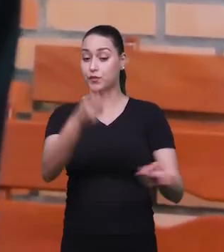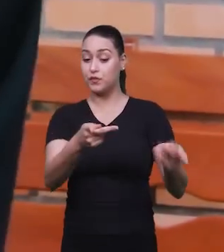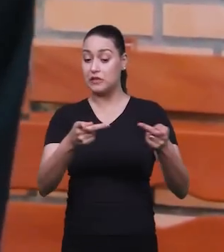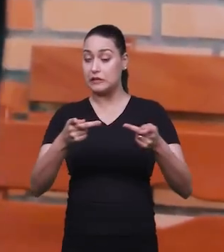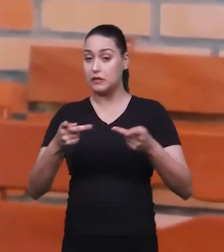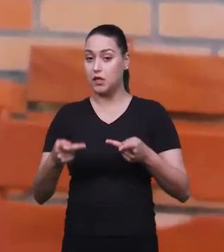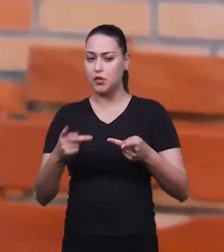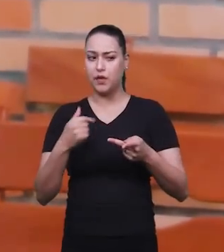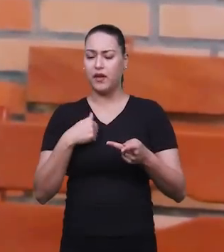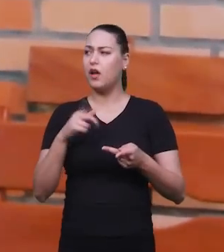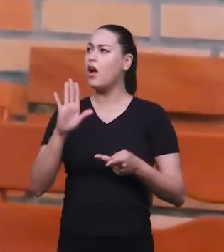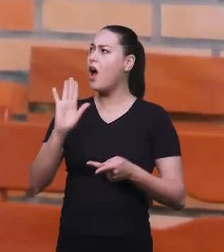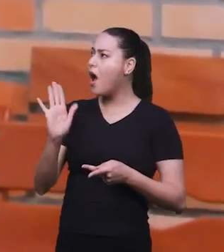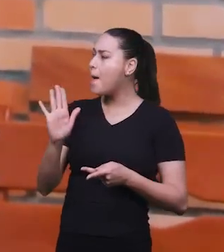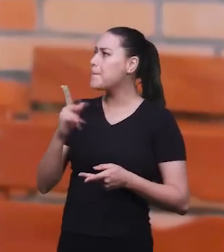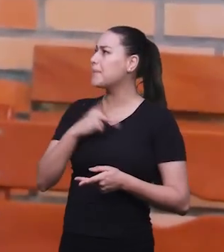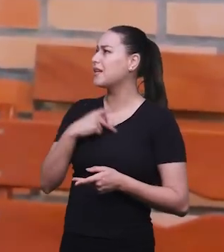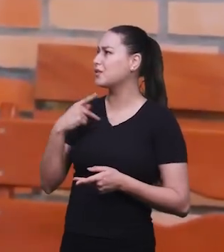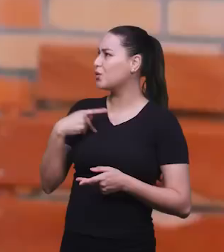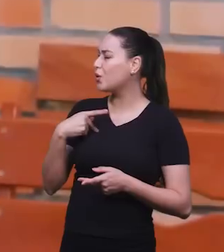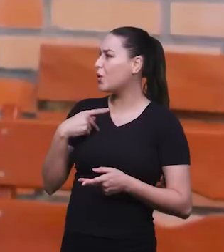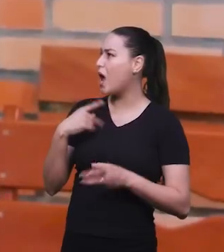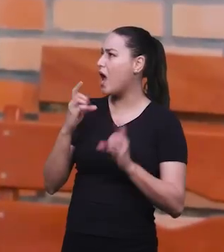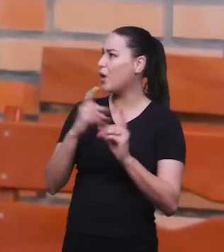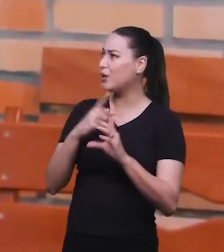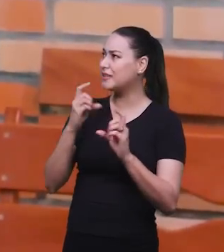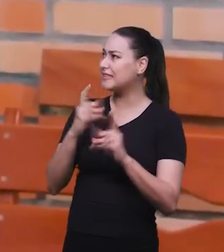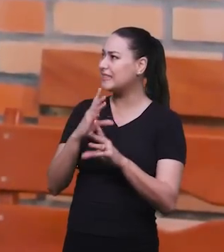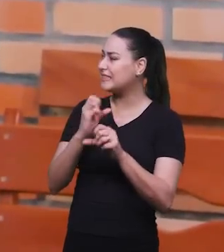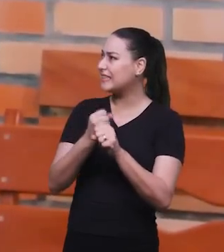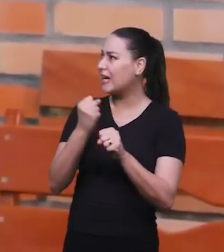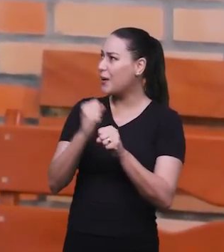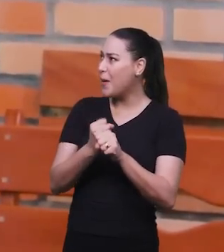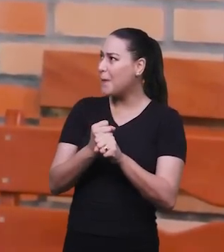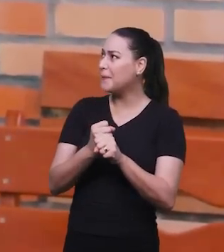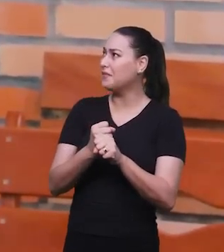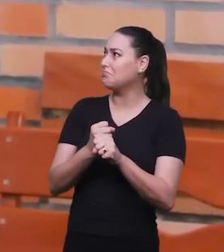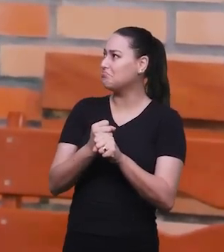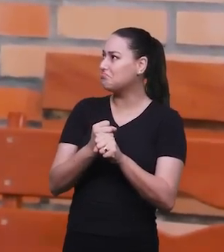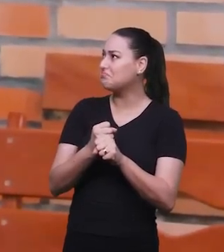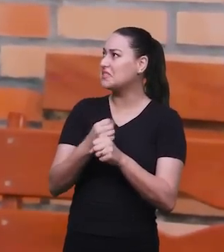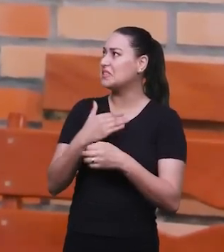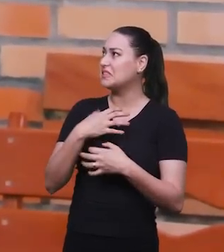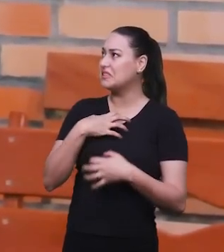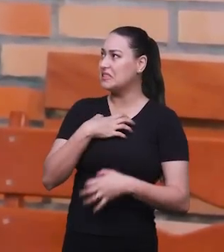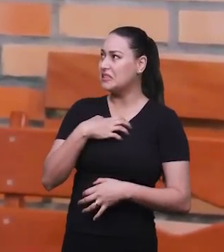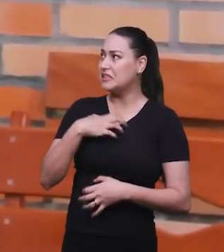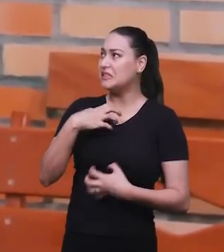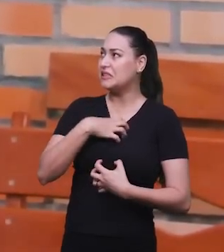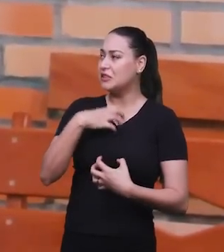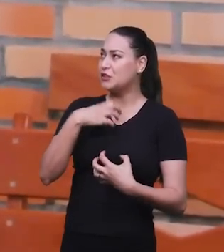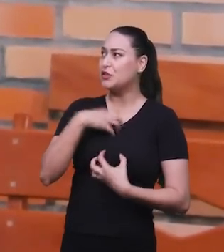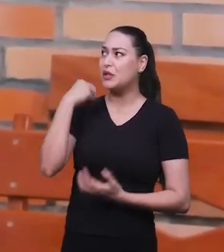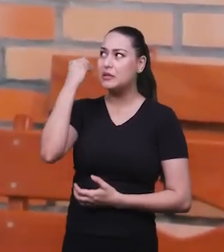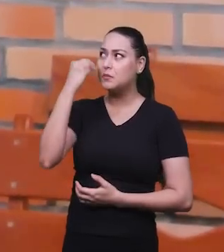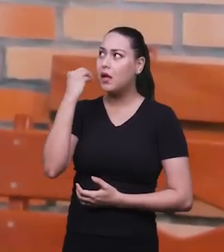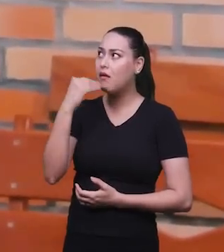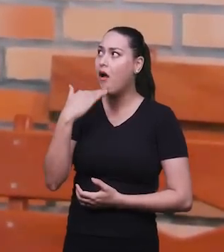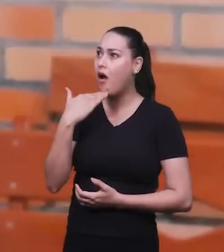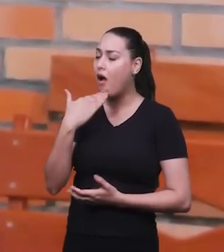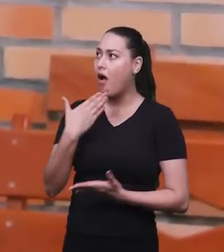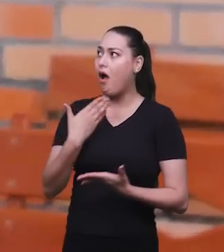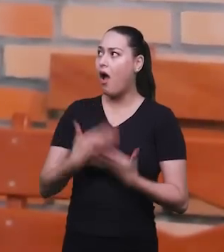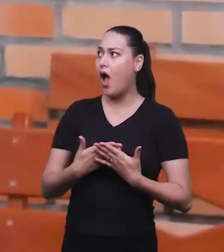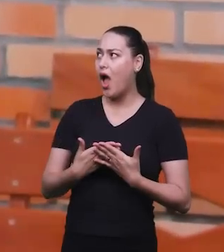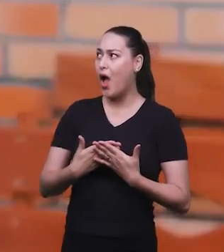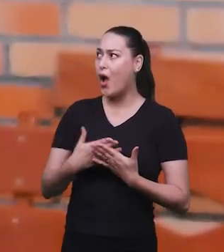visitante dizendo assim: olha, pastor, a doutrina dessa obra, ela tem trazido uma experiência notável para mim.